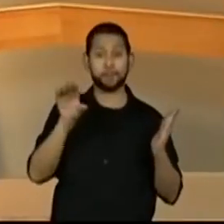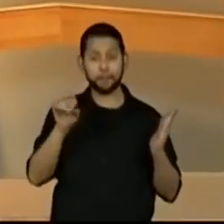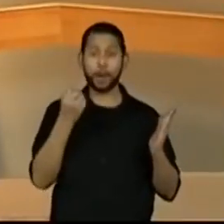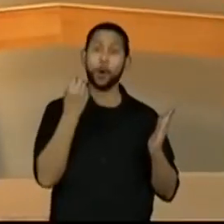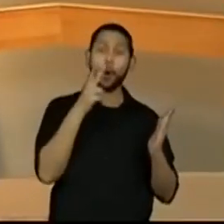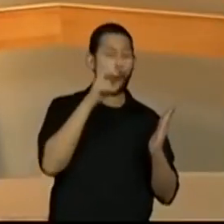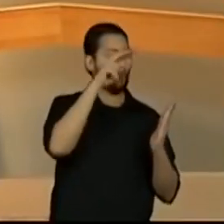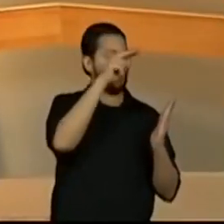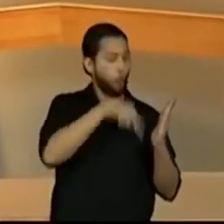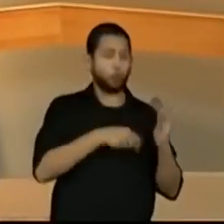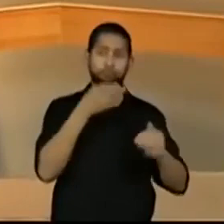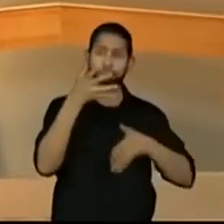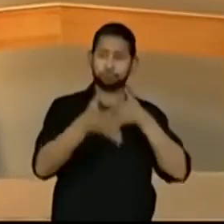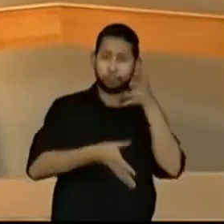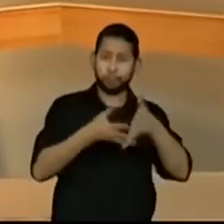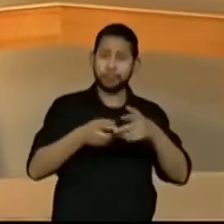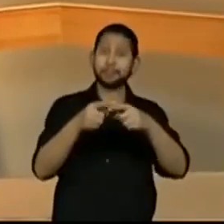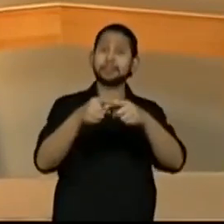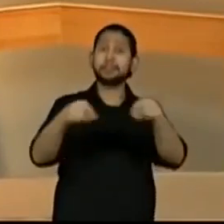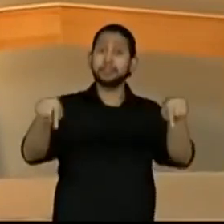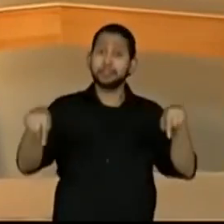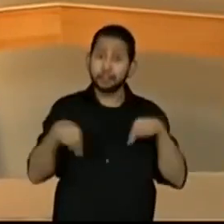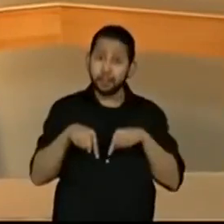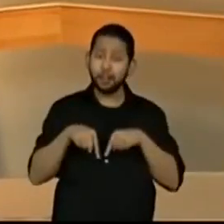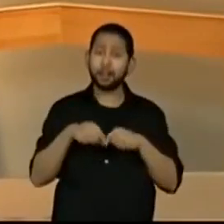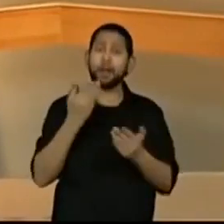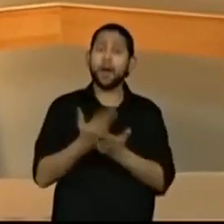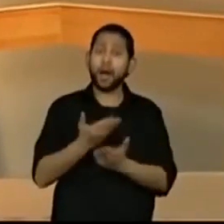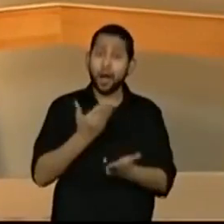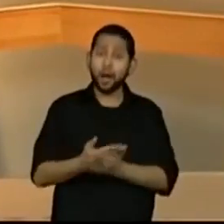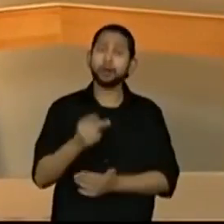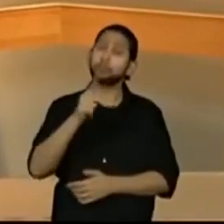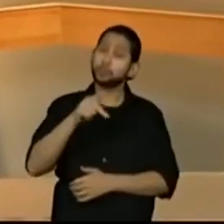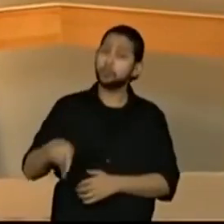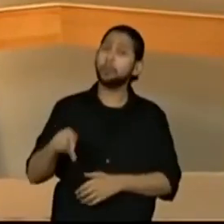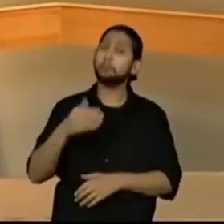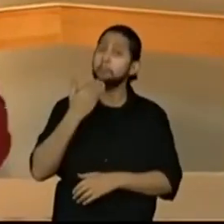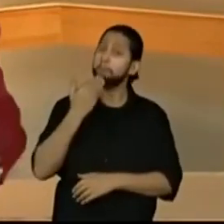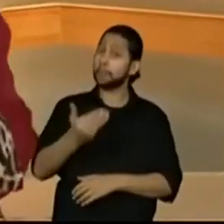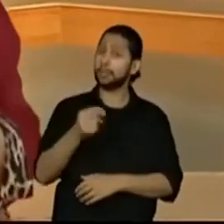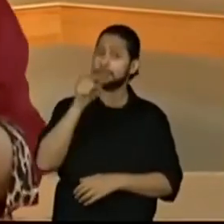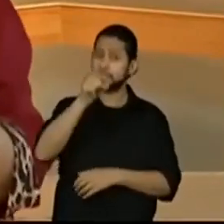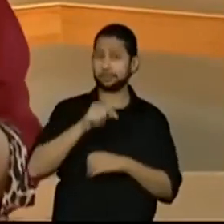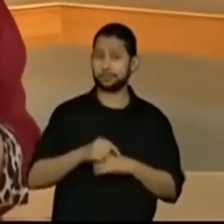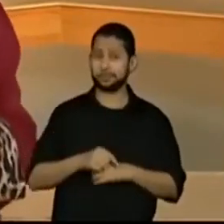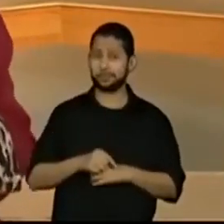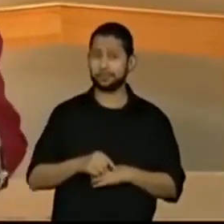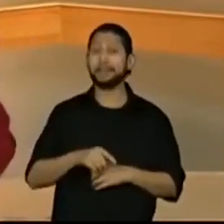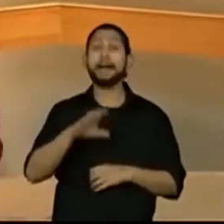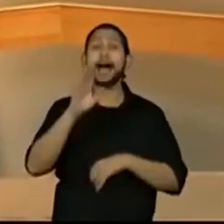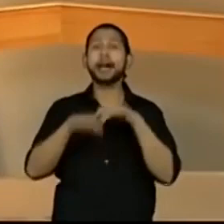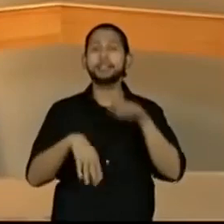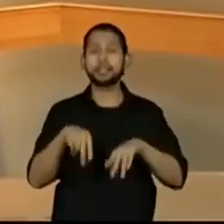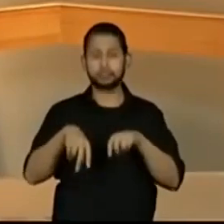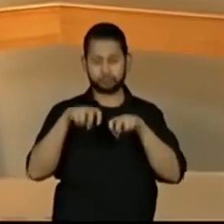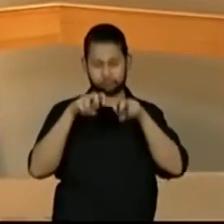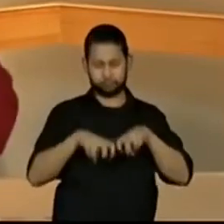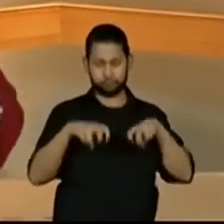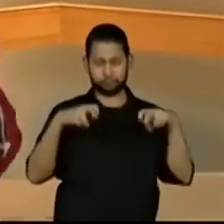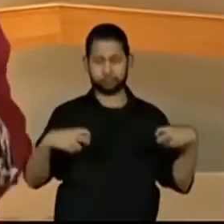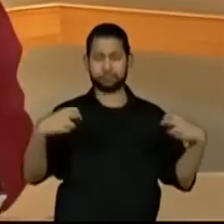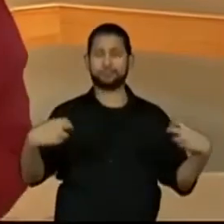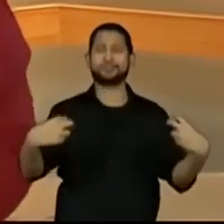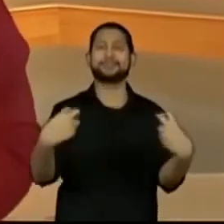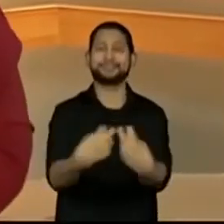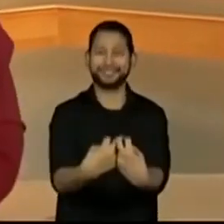em sala de aula, mediante de atividades que os professores também propõem. Fazer uma roda de leitura, né?